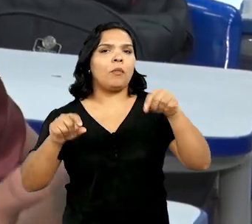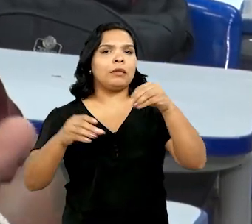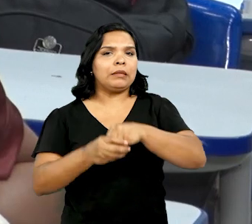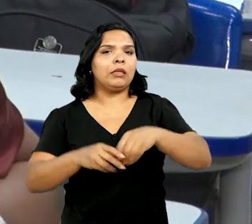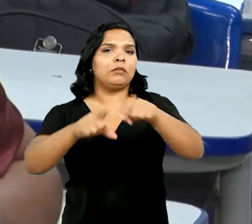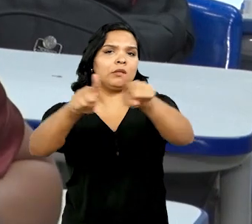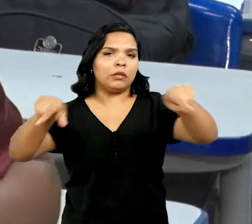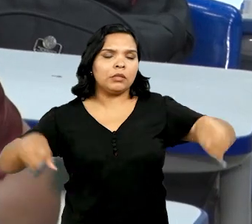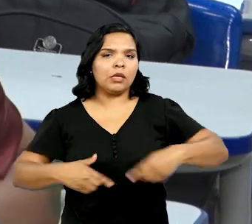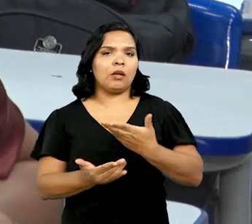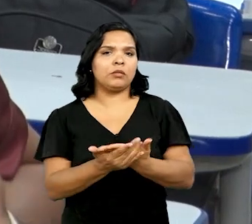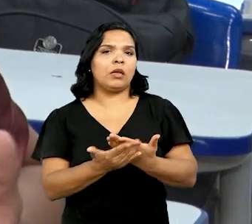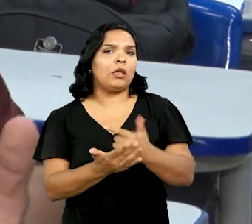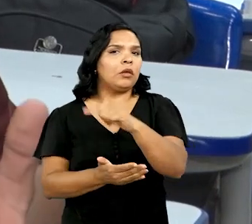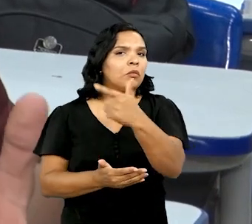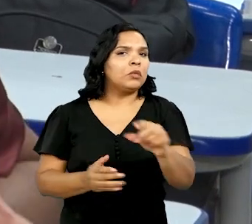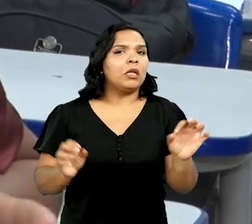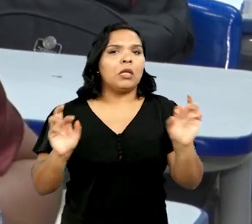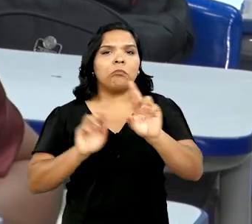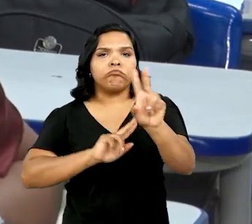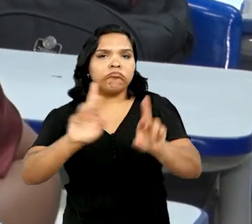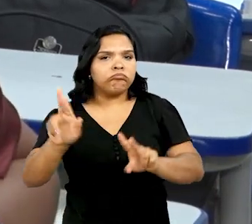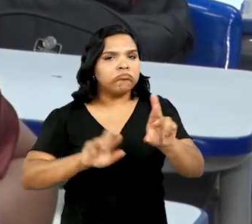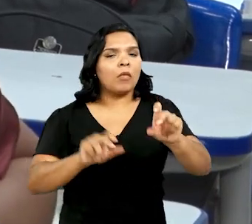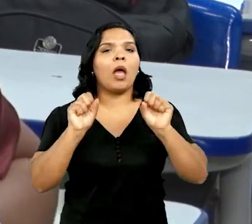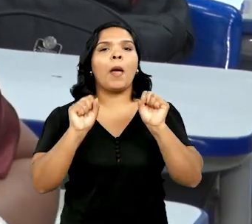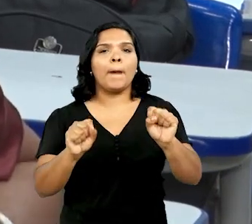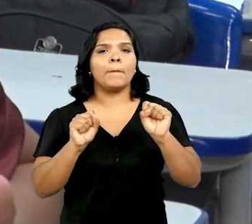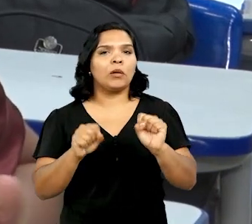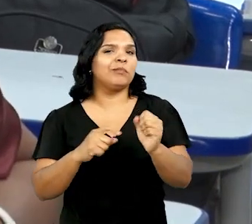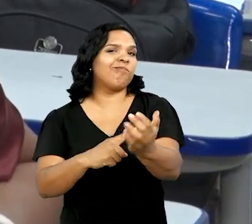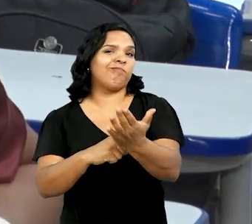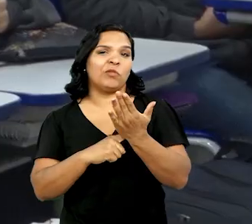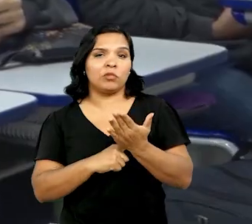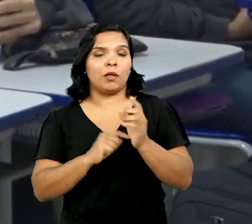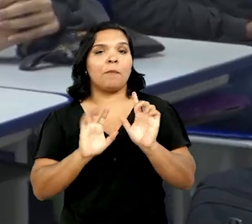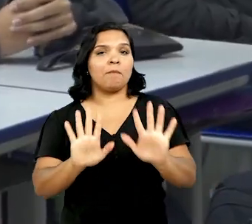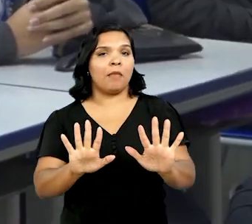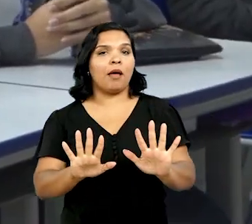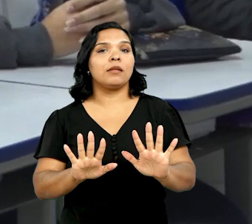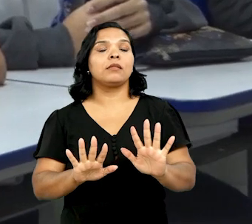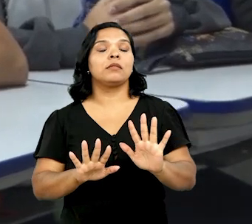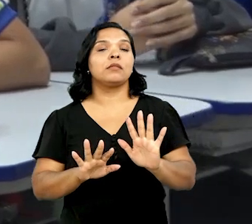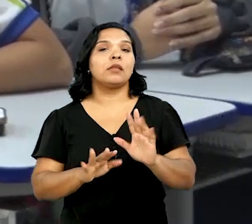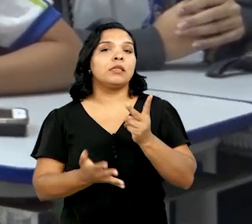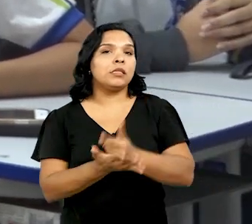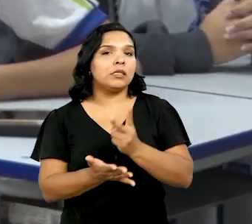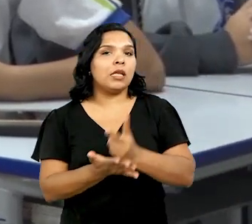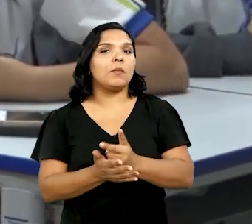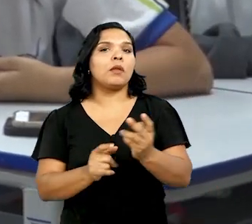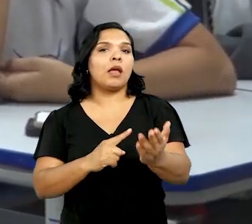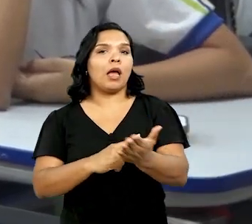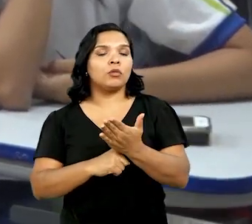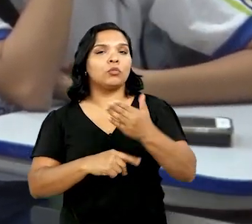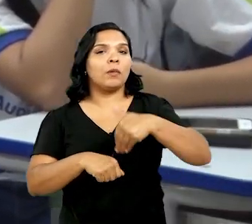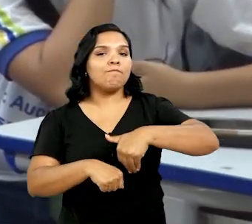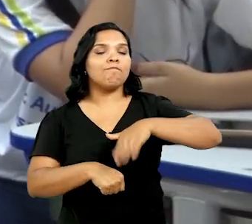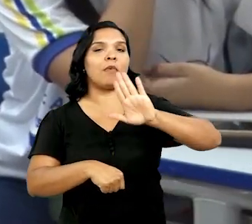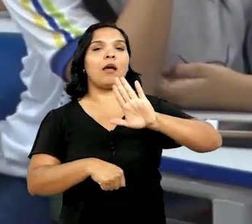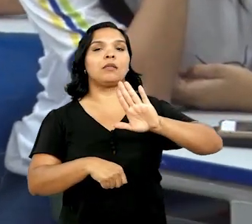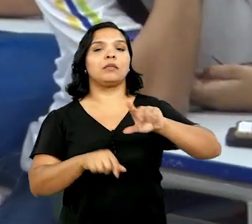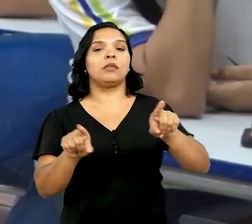sala de aula de não ter algo diferenciado pode acabar não ajudando, mas na maioria das vezes ajuda